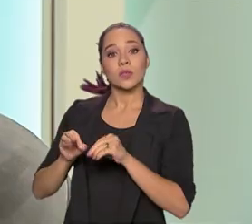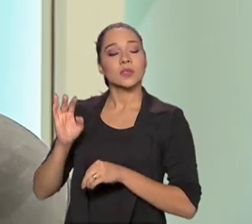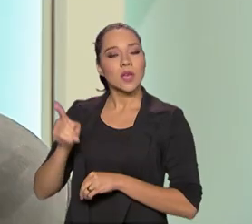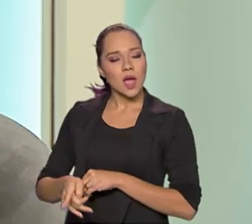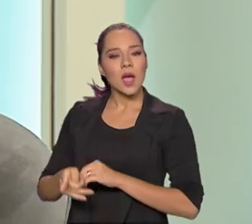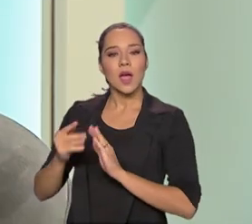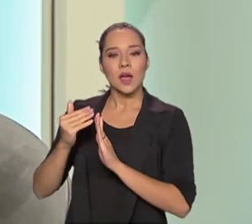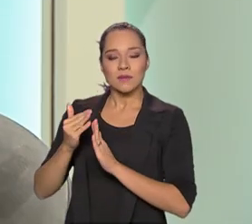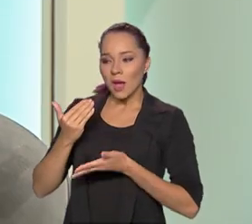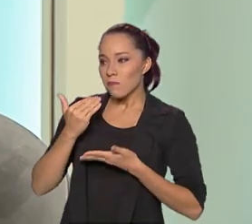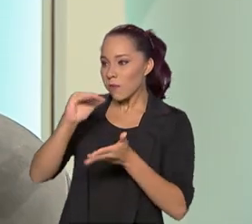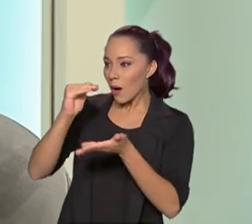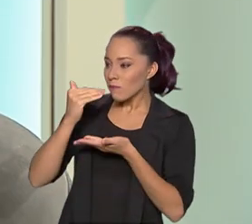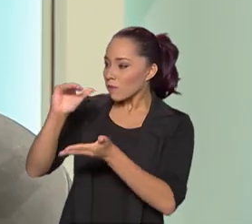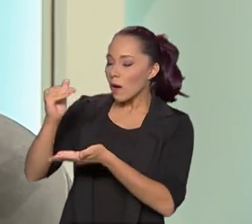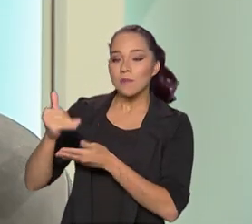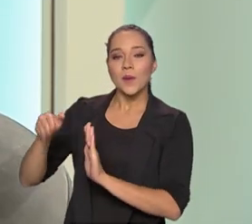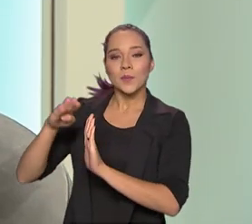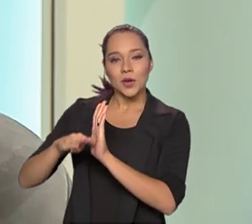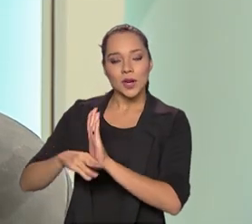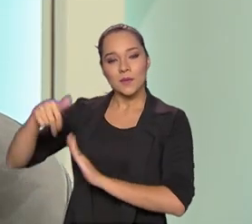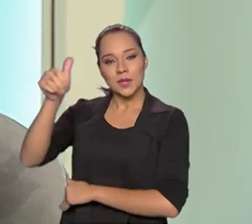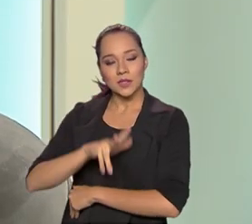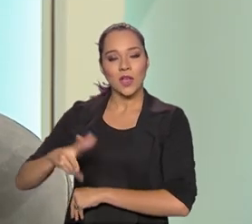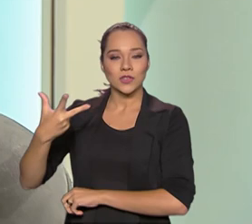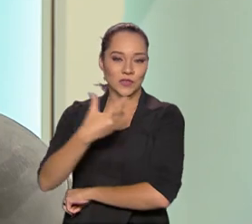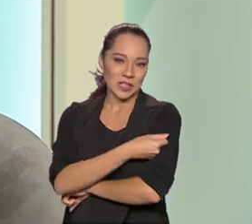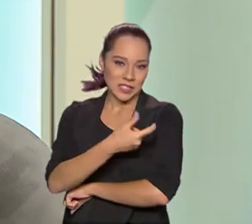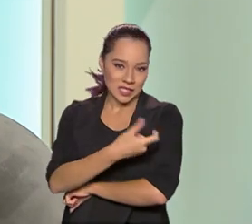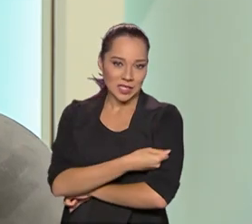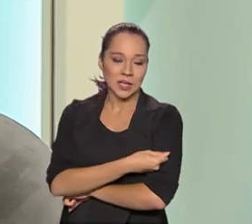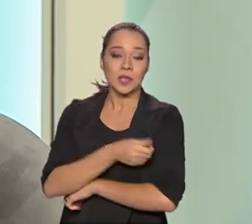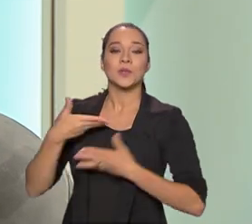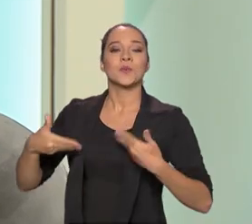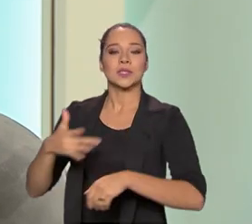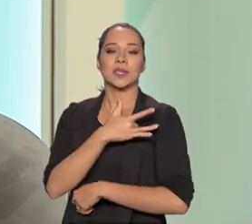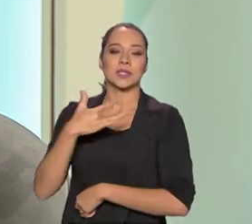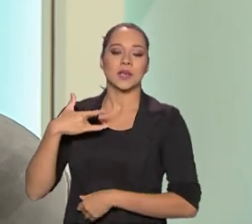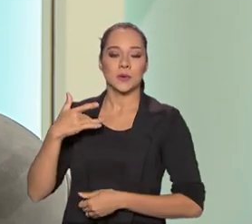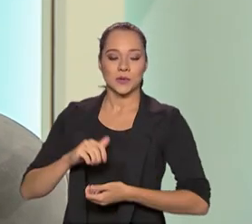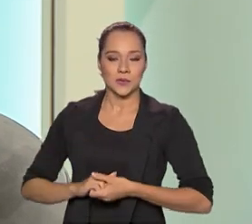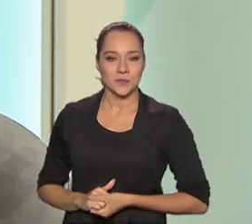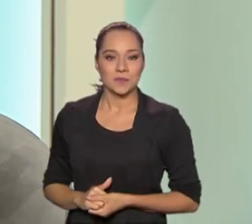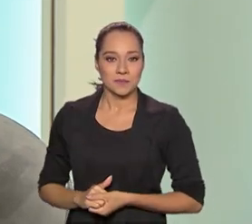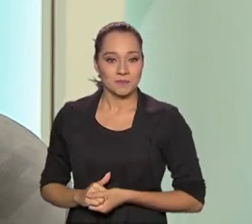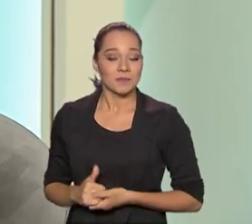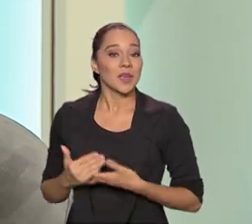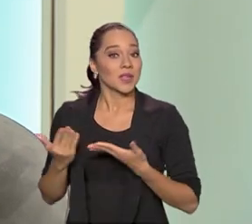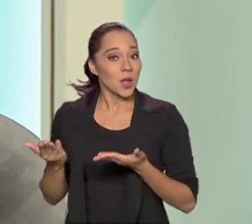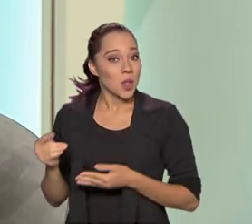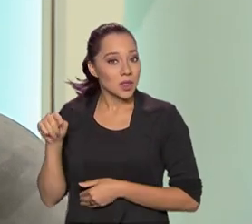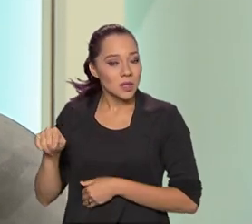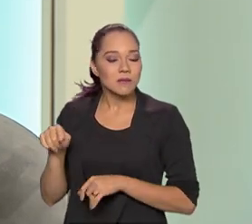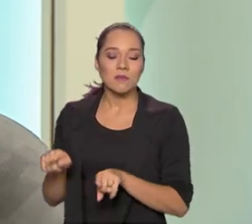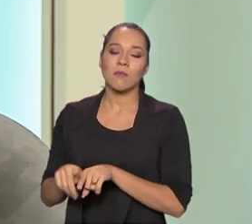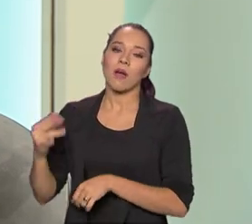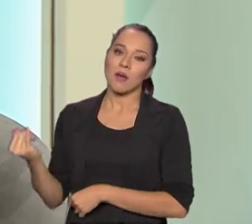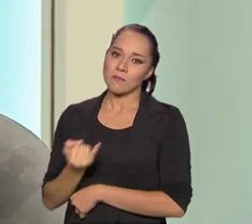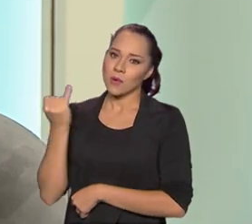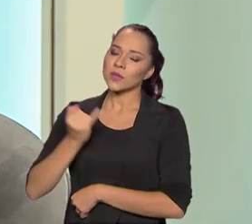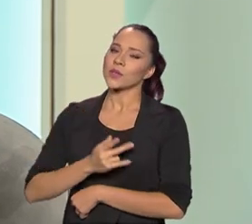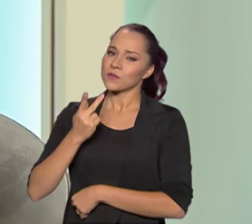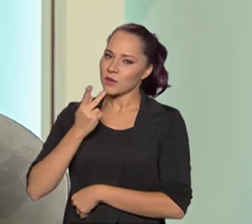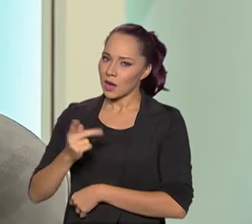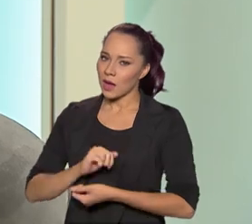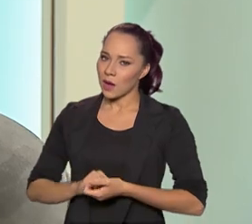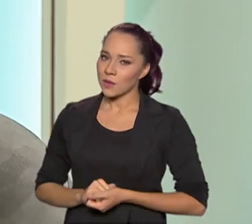estão abastecendo o Programa Nacional de Imunização do Ministério da Saúde. Nesse ponto também é importante